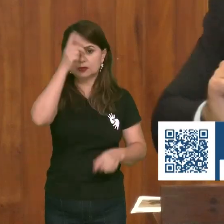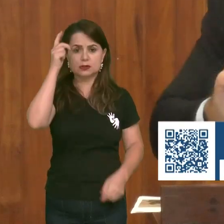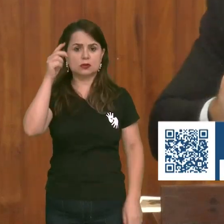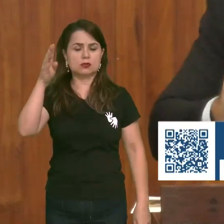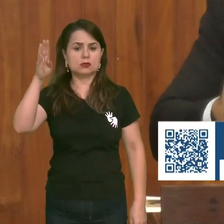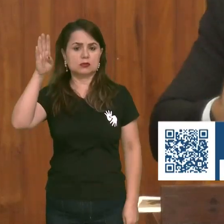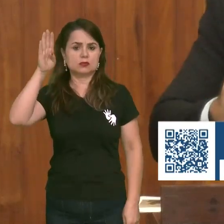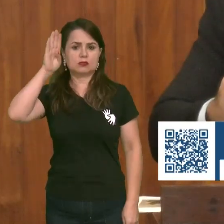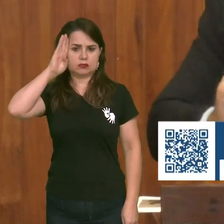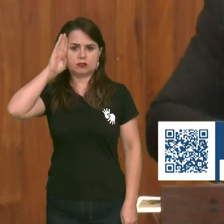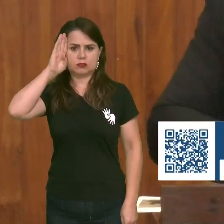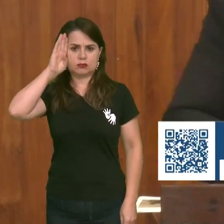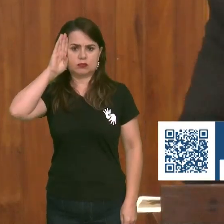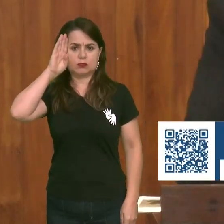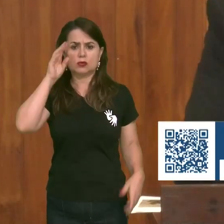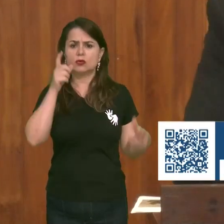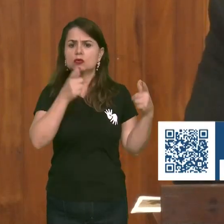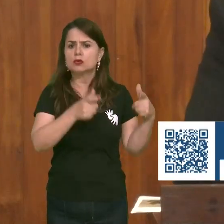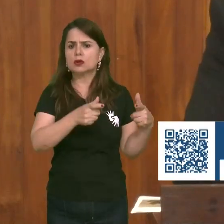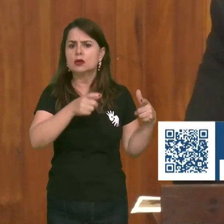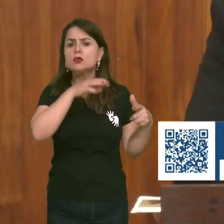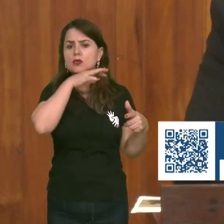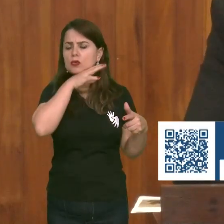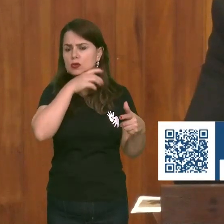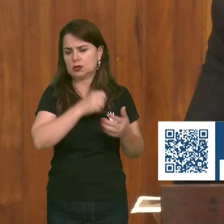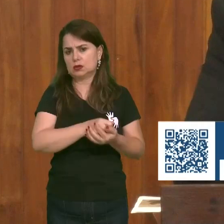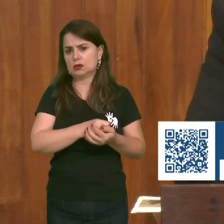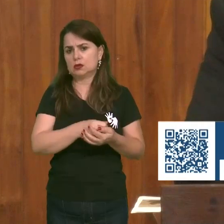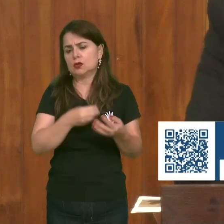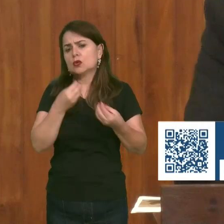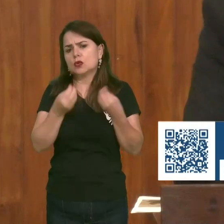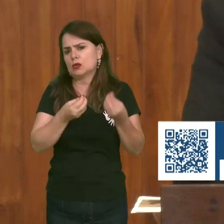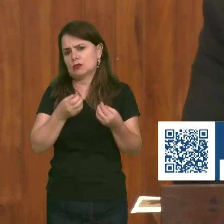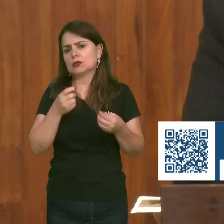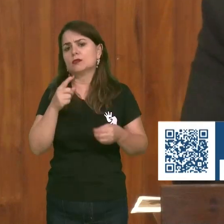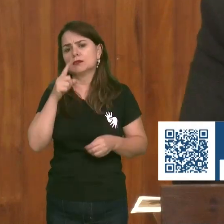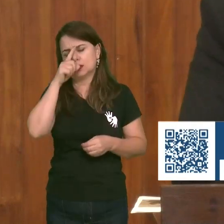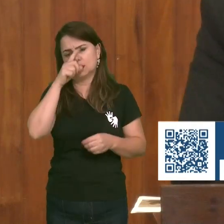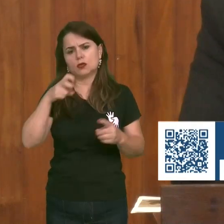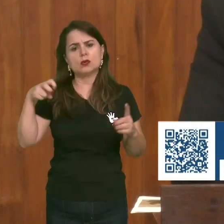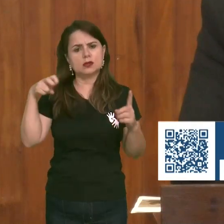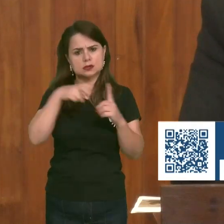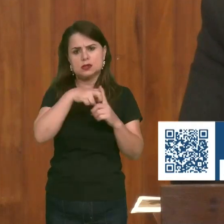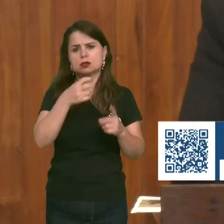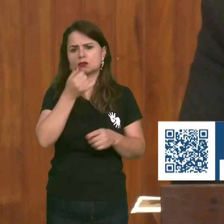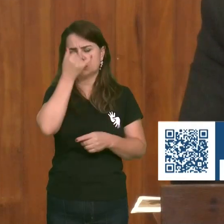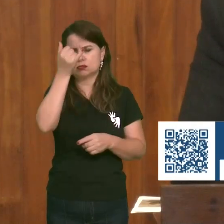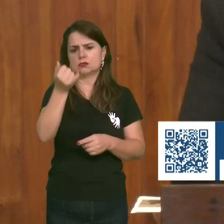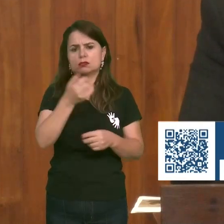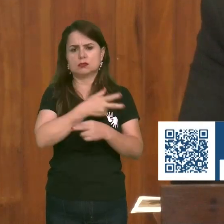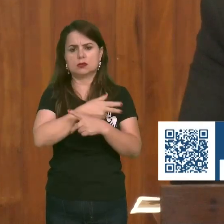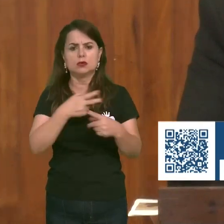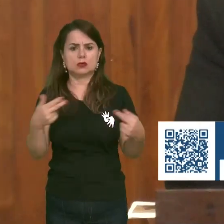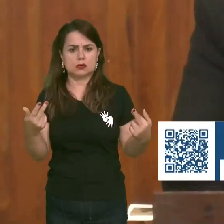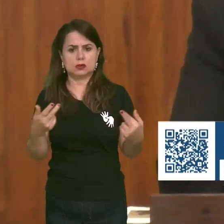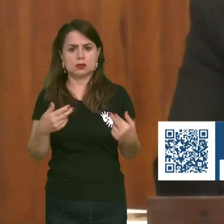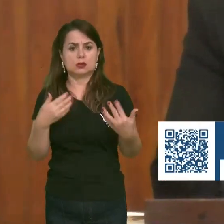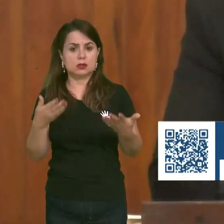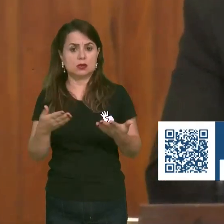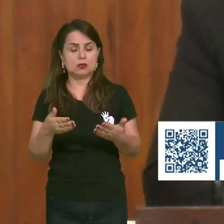dos nossos membros das Forças Armadas né aconteceu um acidente então eu solicito aí ao Senhor Prefeito